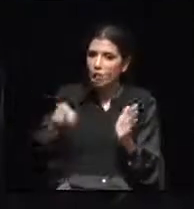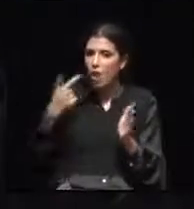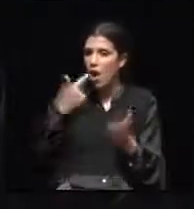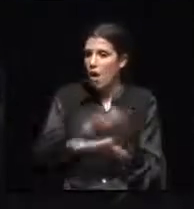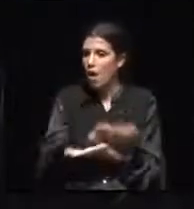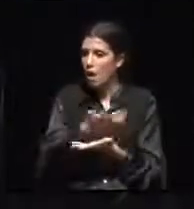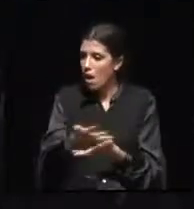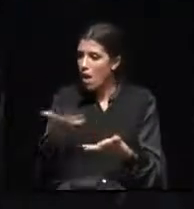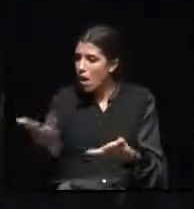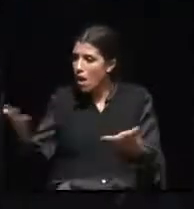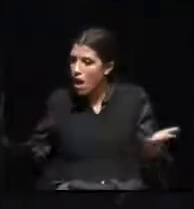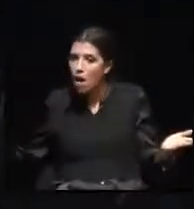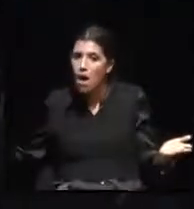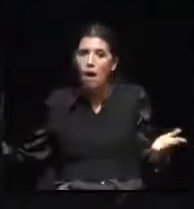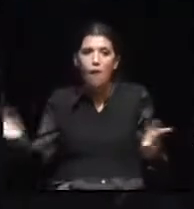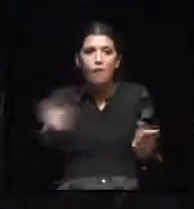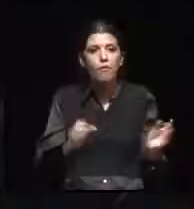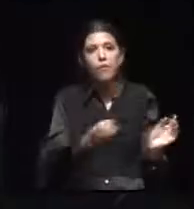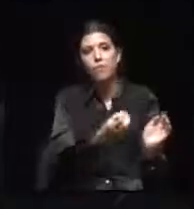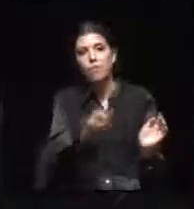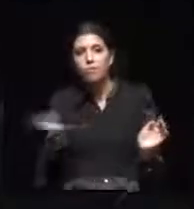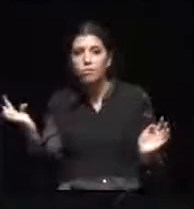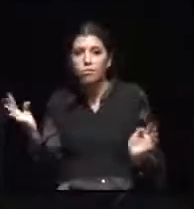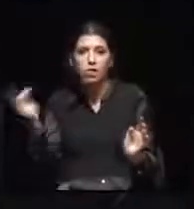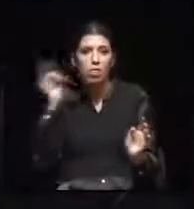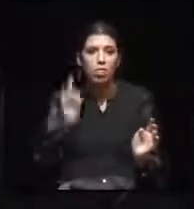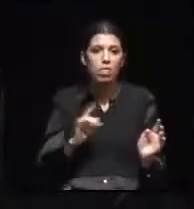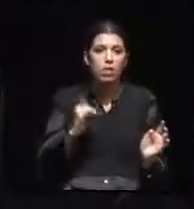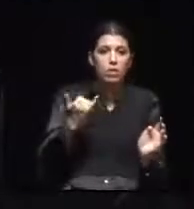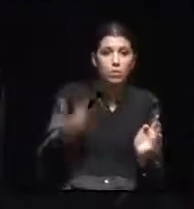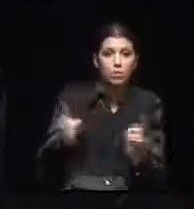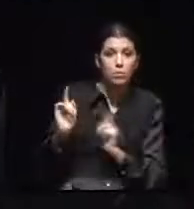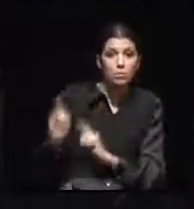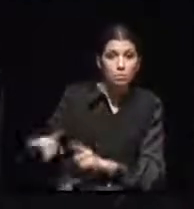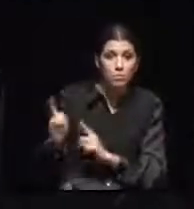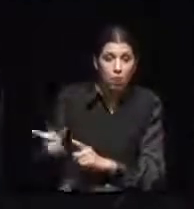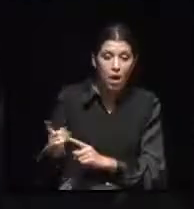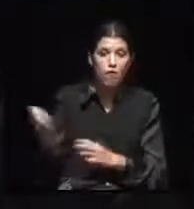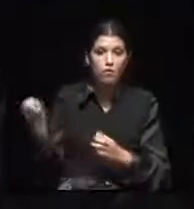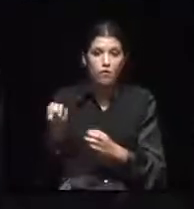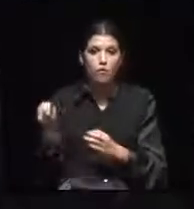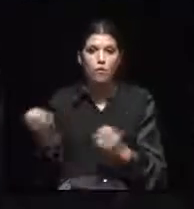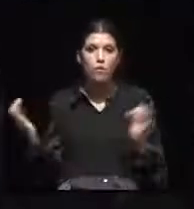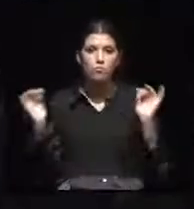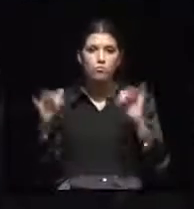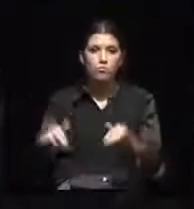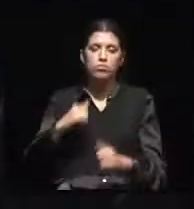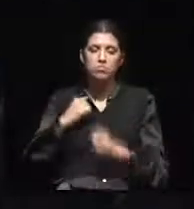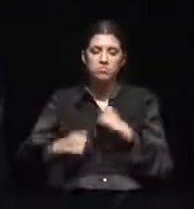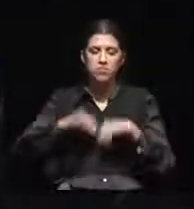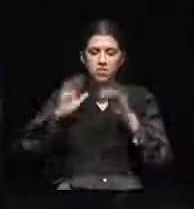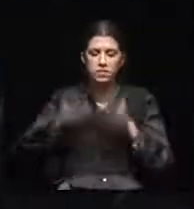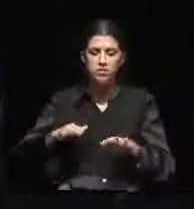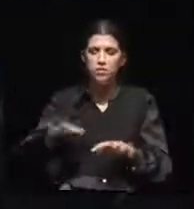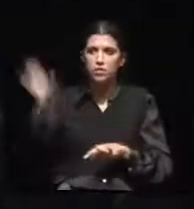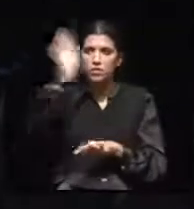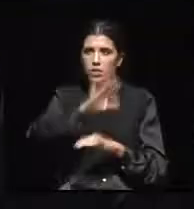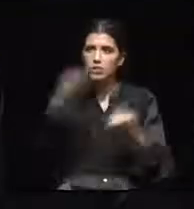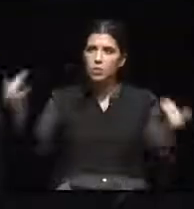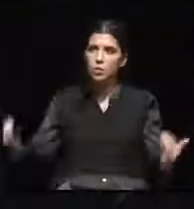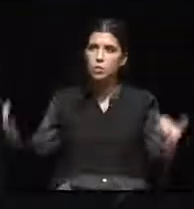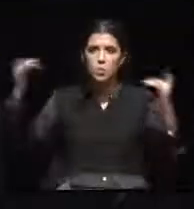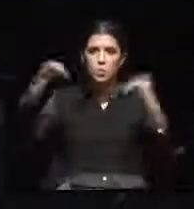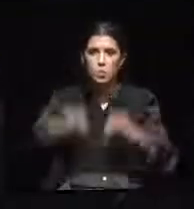presente sob diversas formas. No dia 21 de março, realizou-se uma grande manifestação nacional de estudantes do